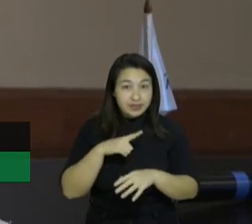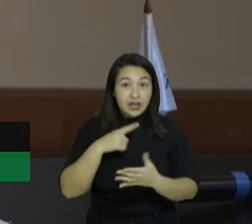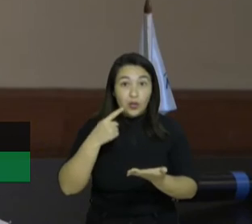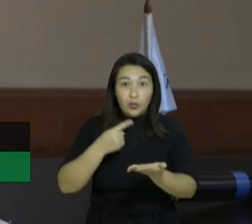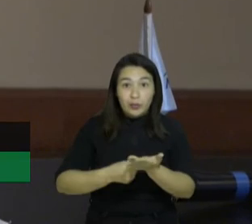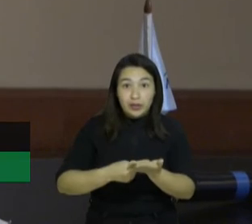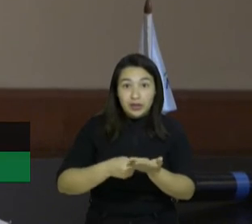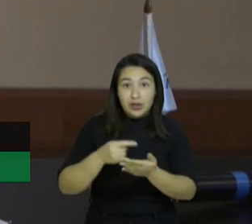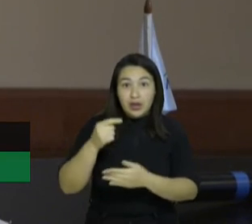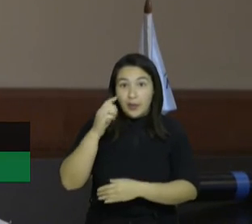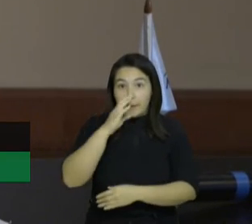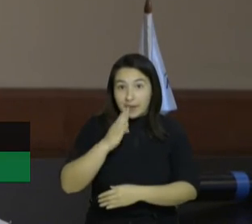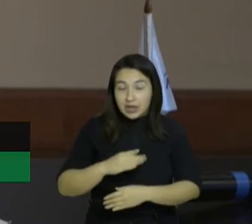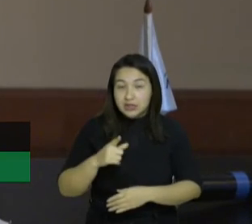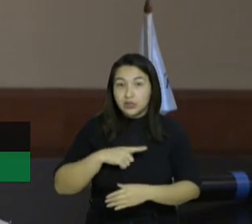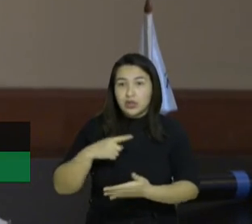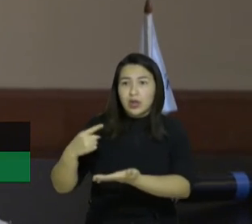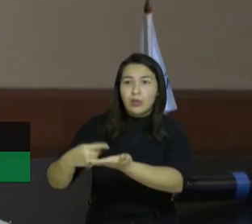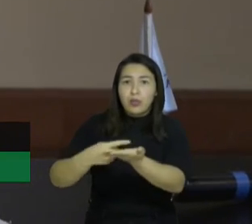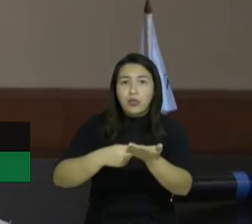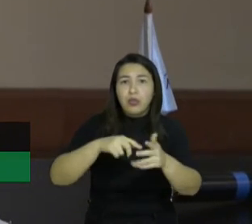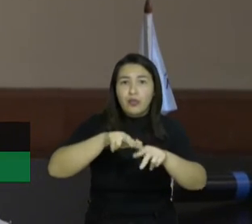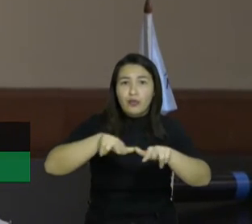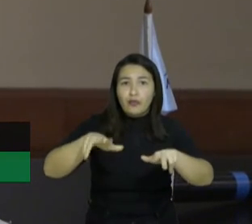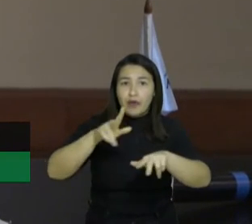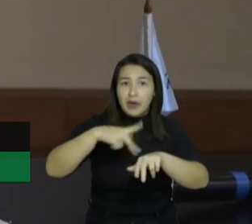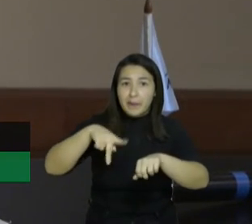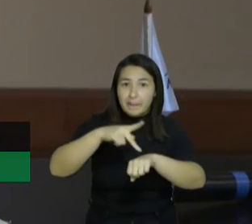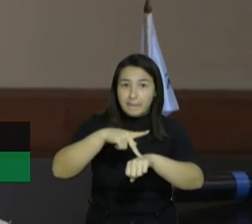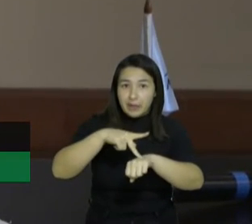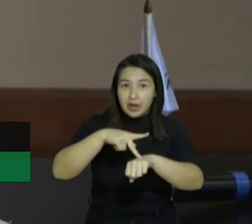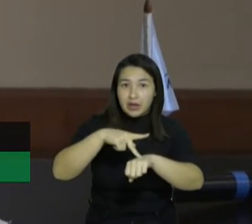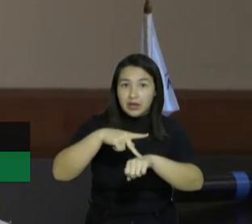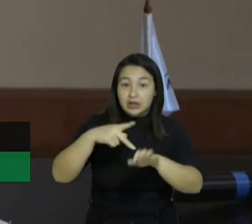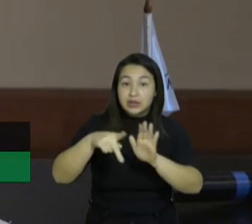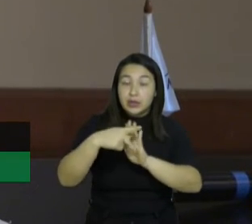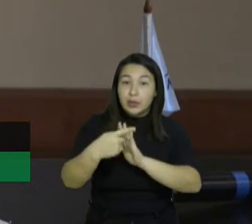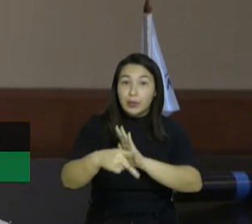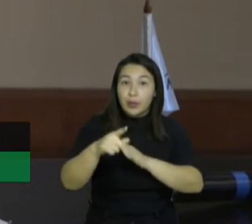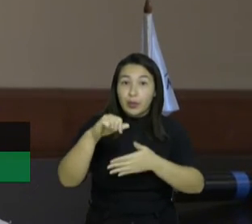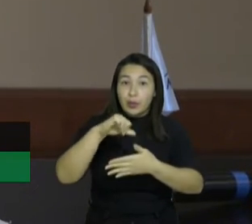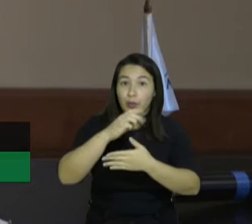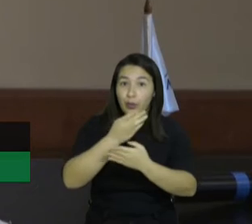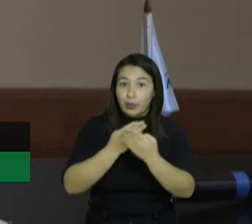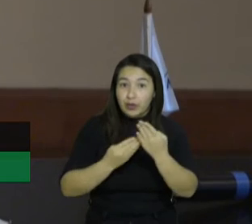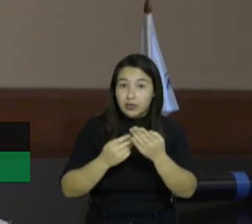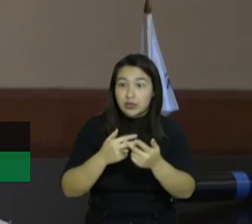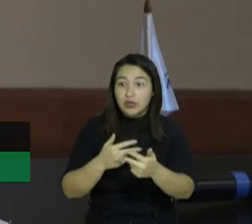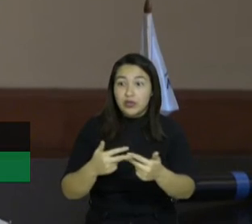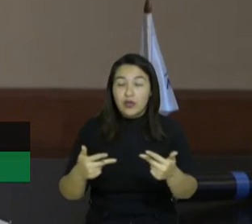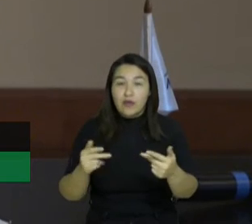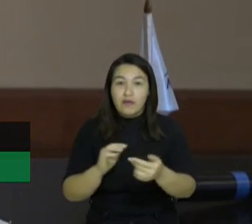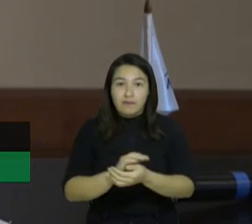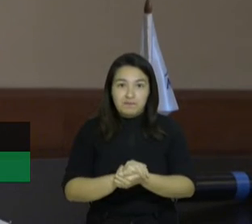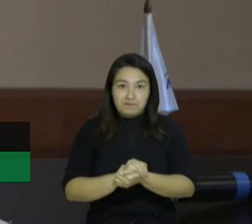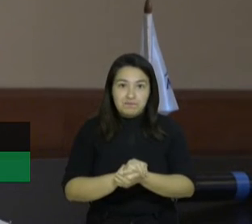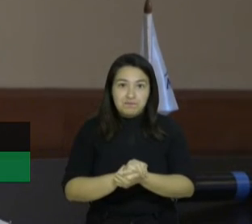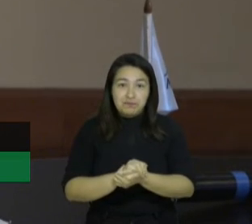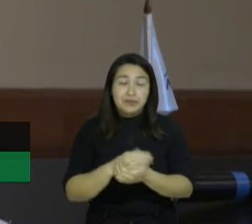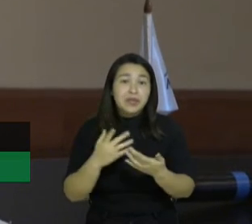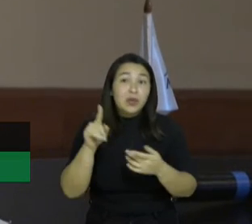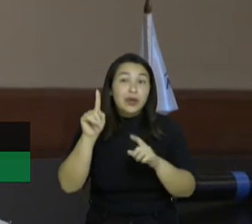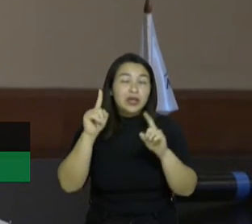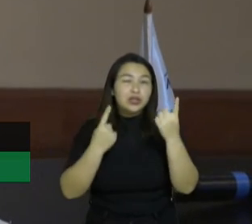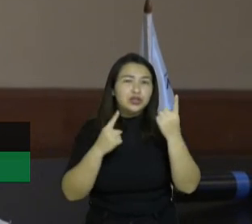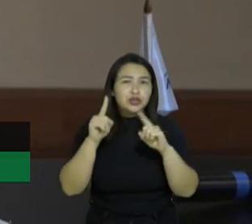tem um acordo com os demais membros do Mercosul e com mais eh com todos praticamente todos os blocos econômicos do mundo então Chile